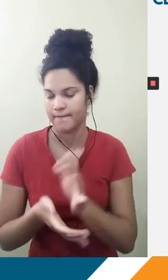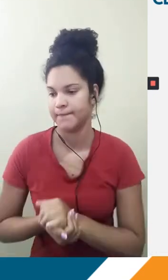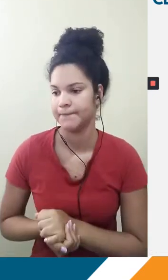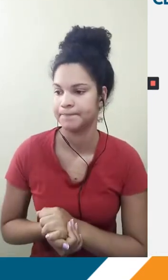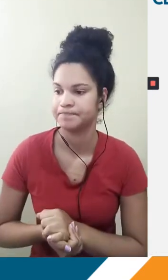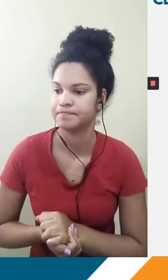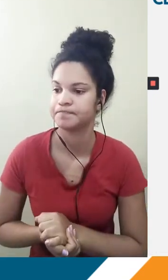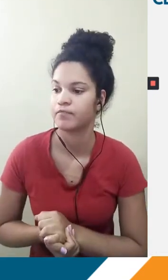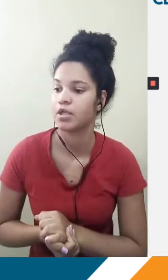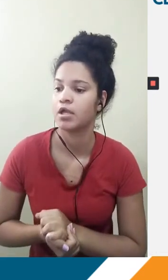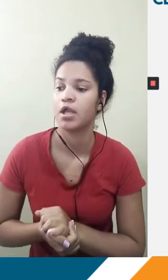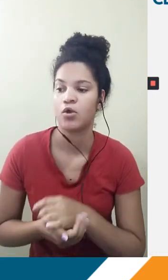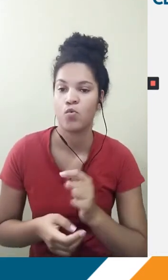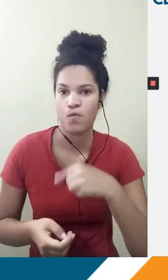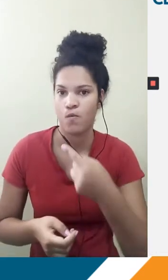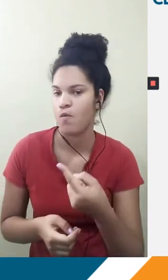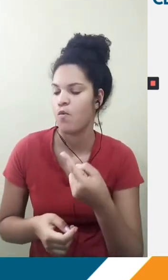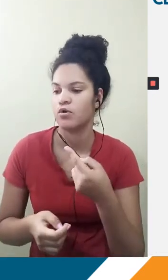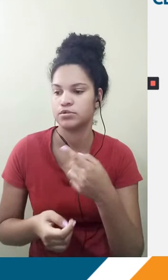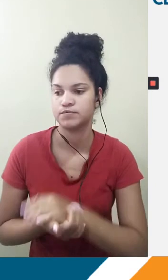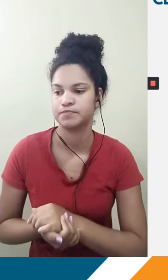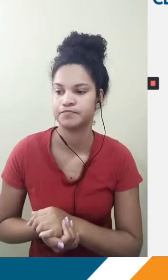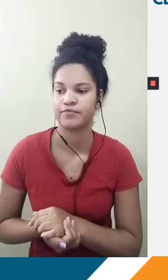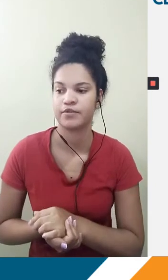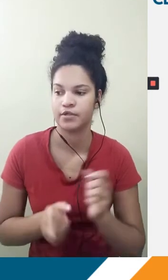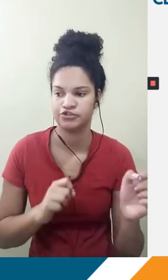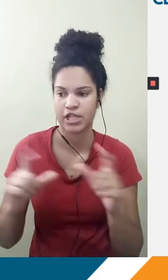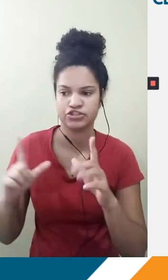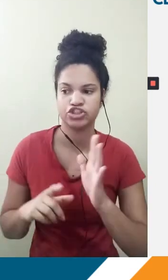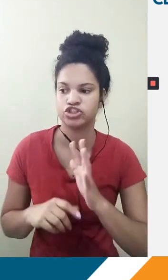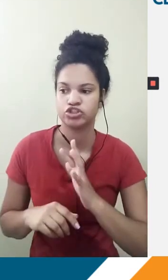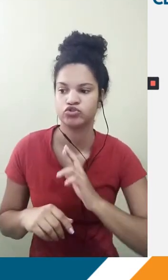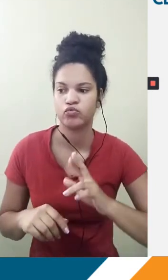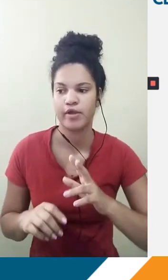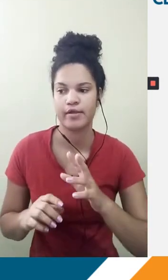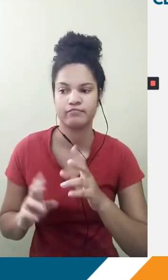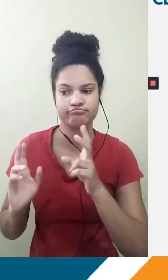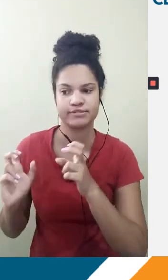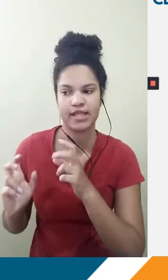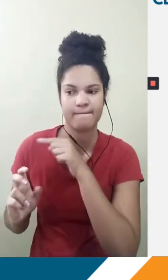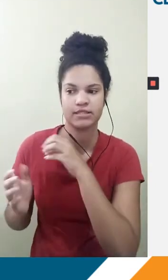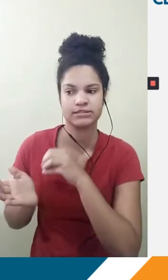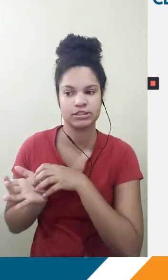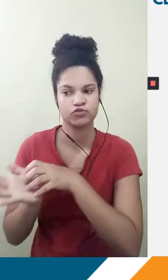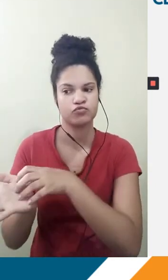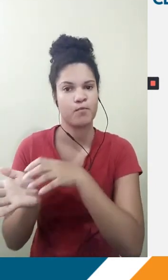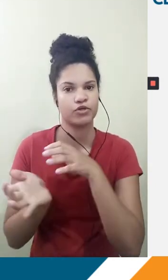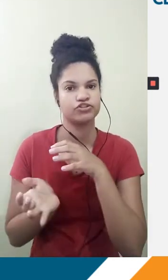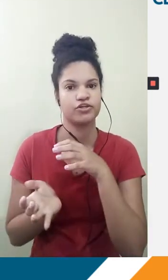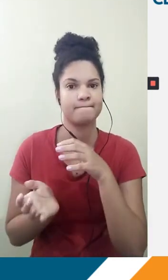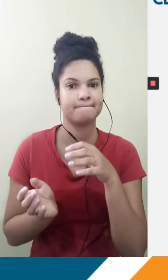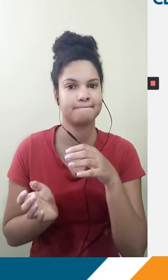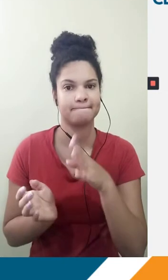transporte passivo, sem gasto de energia, e sim o transporte ativo. Um exemplo muito típico é a bomba de sódio e